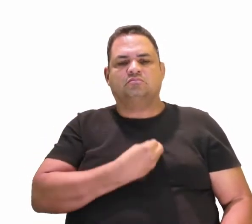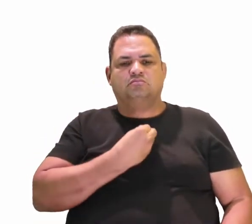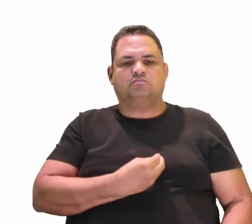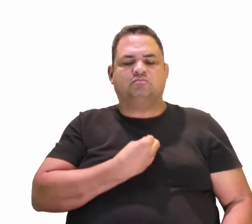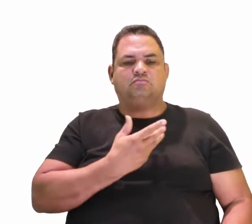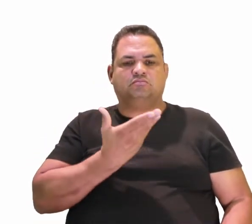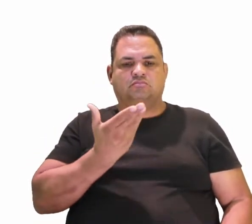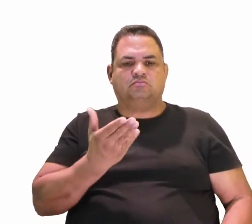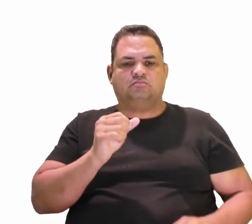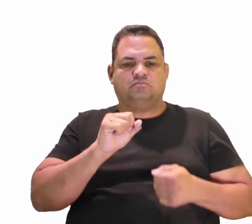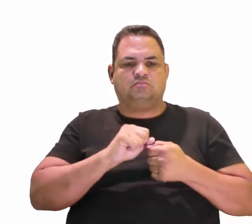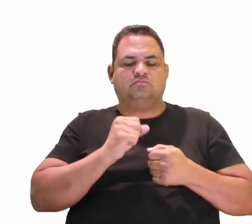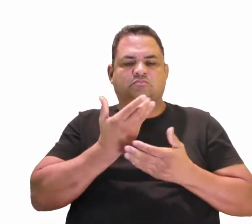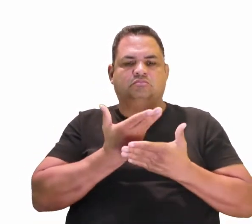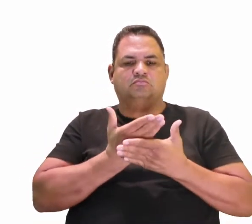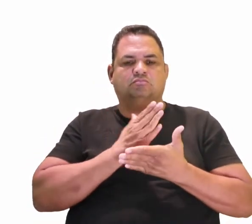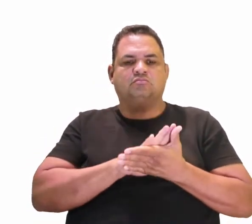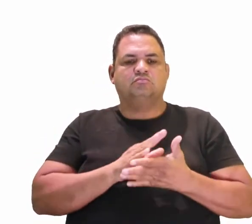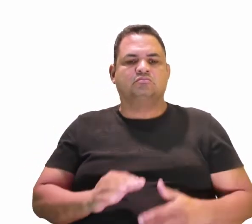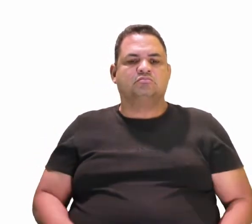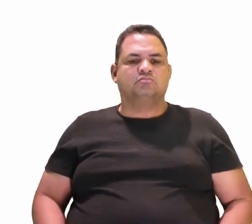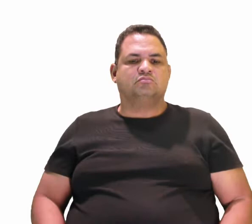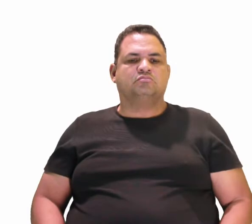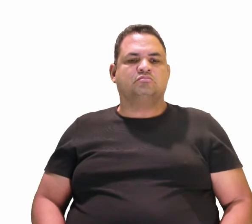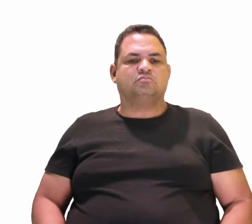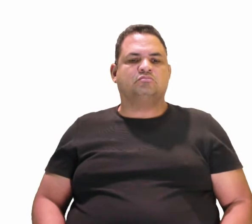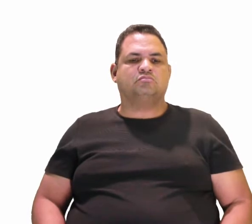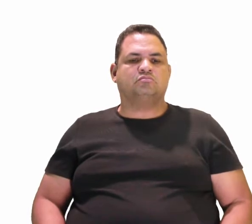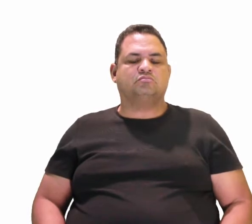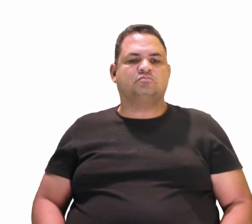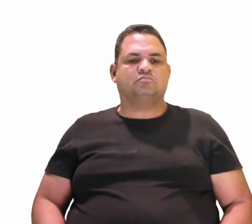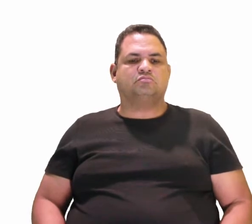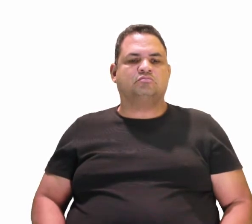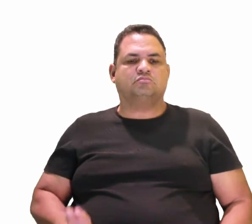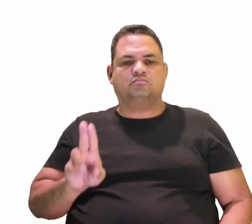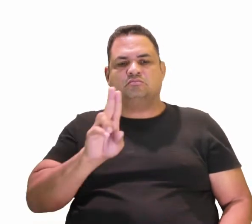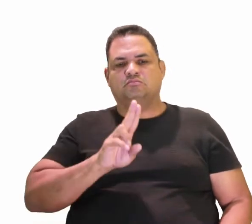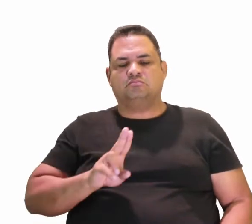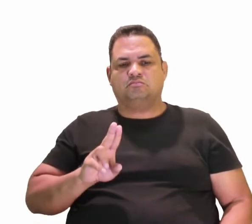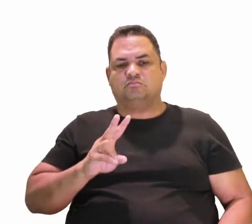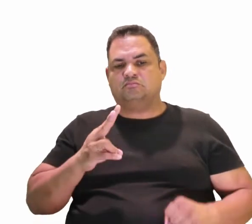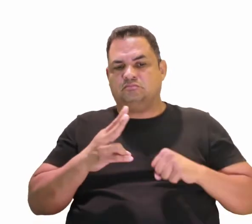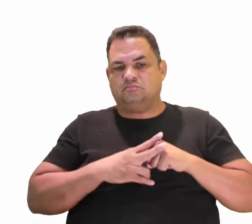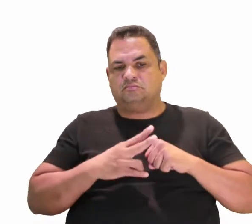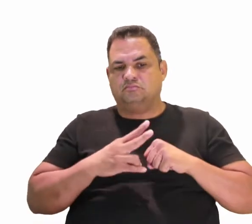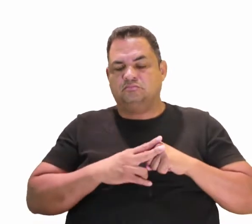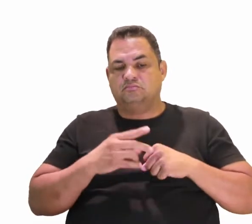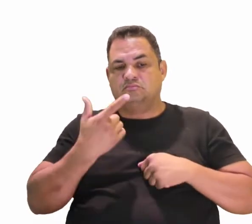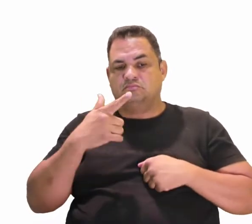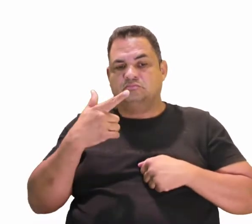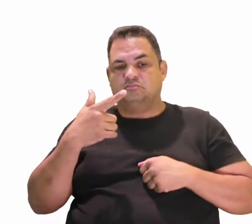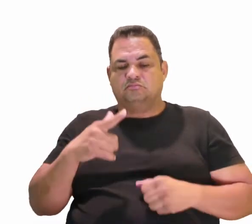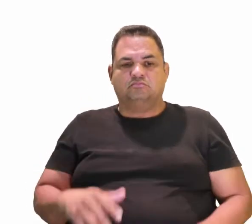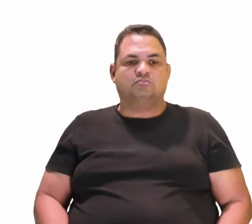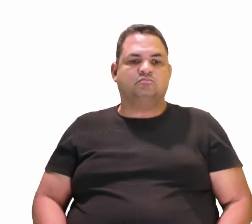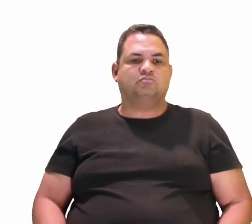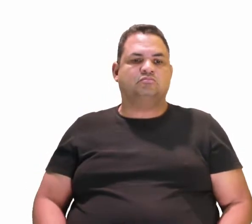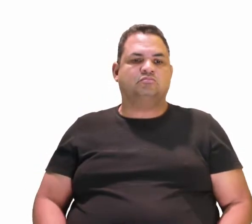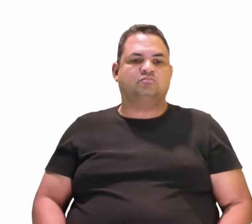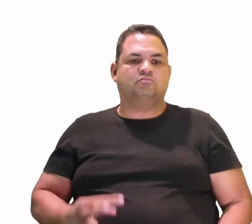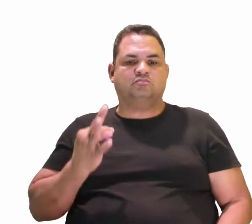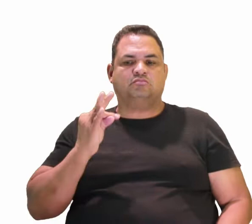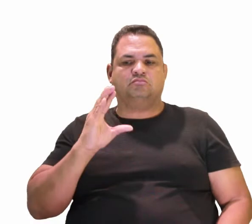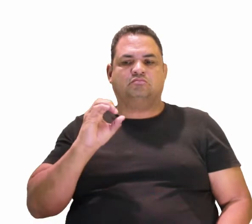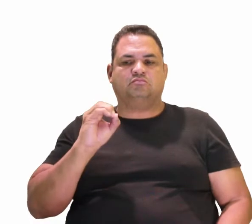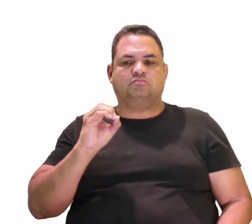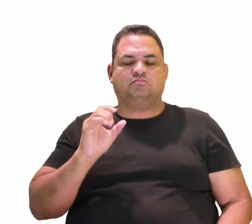eu faço essa tradução. E sim, eu vou usar o verbo to be aqui, porém sem a presença do to,